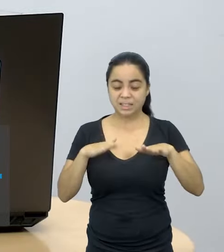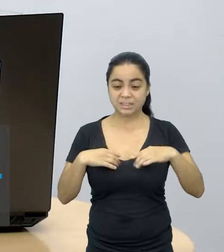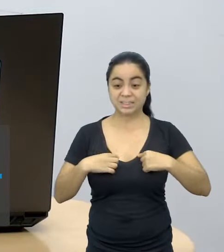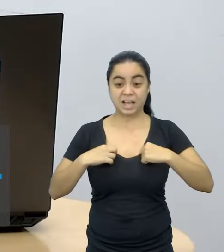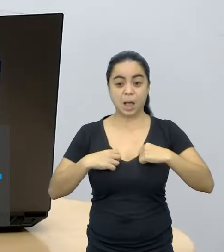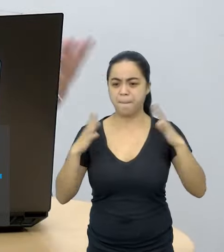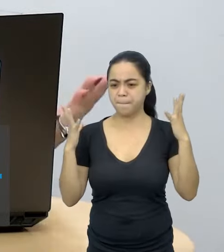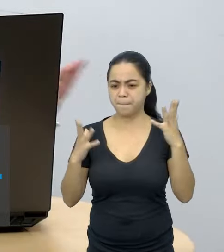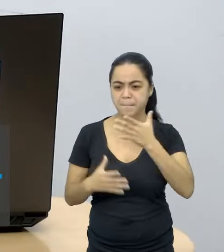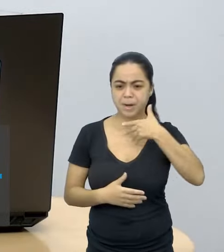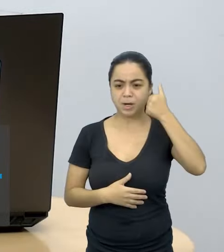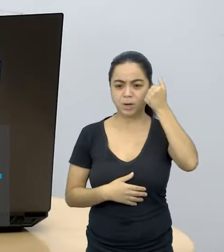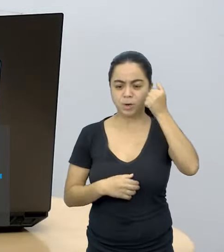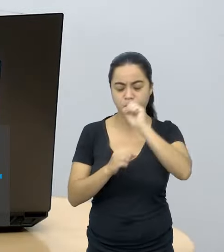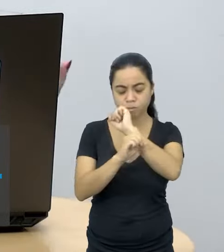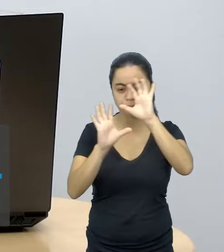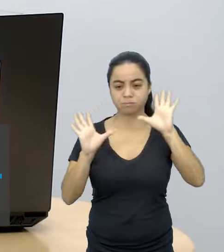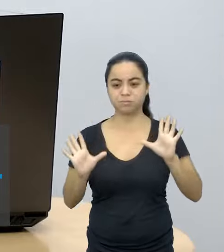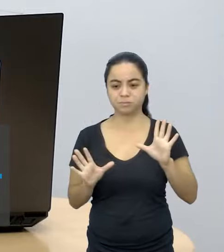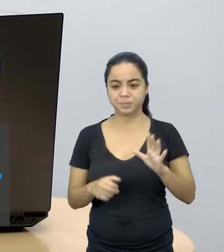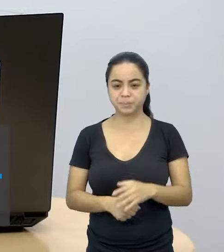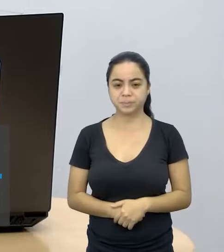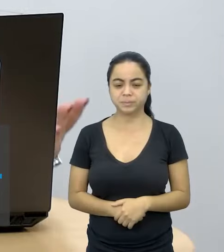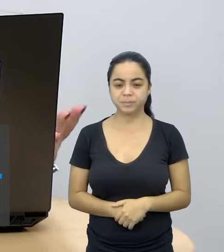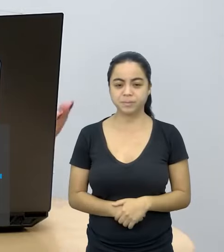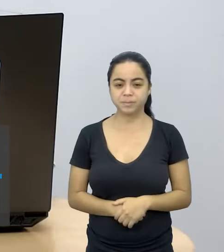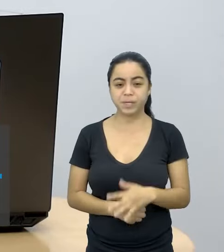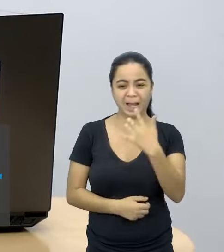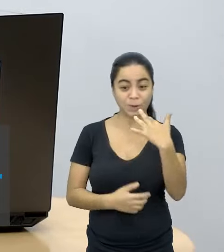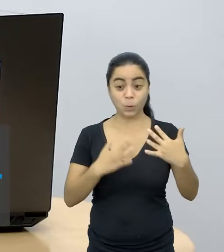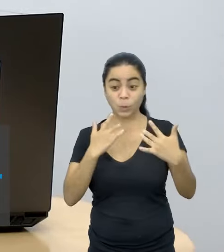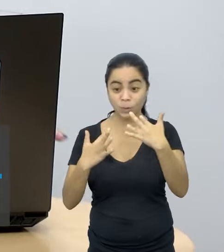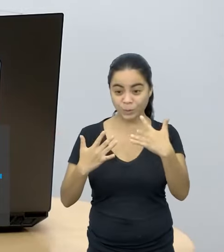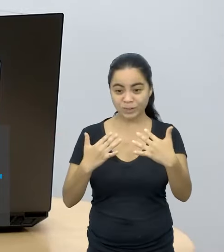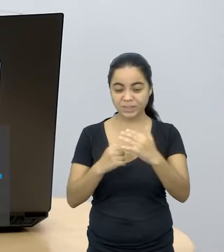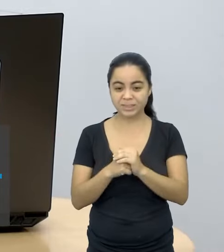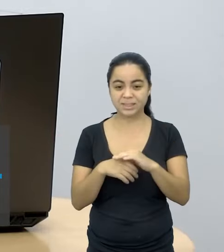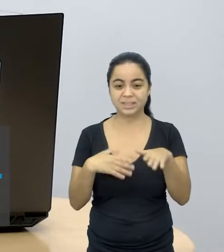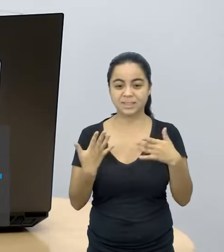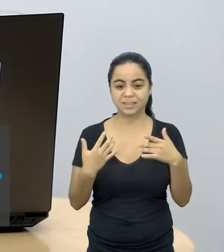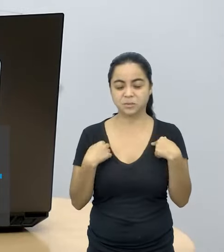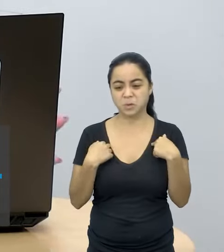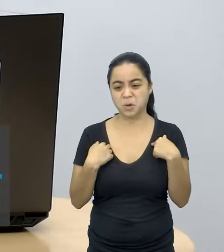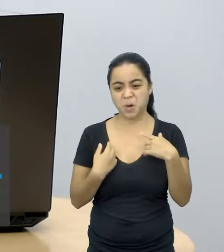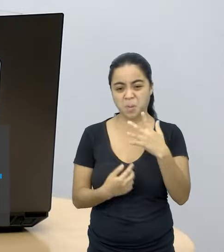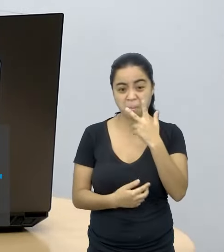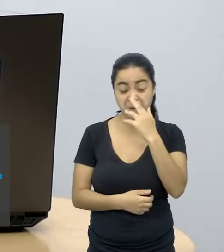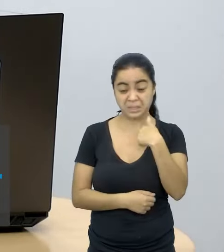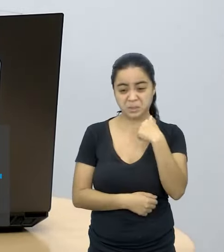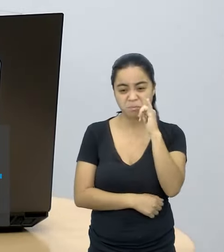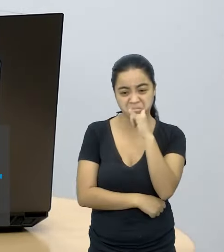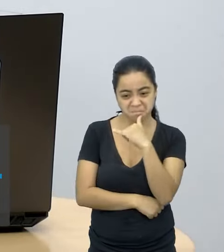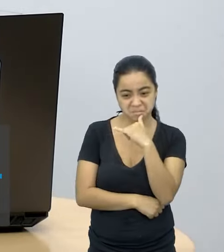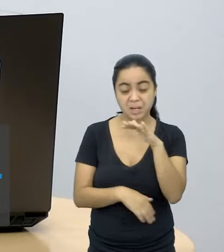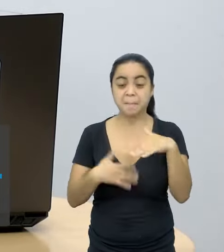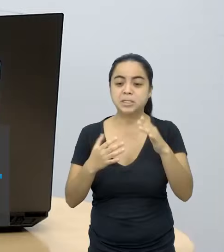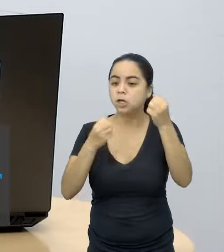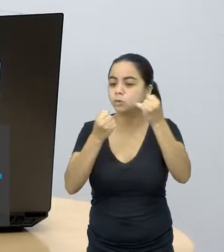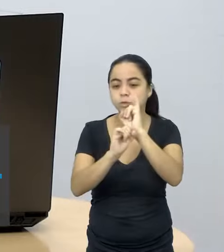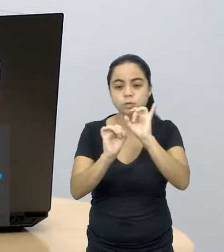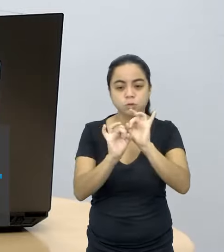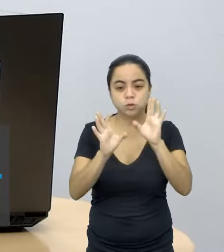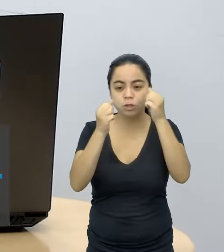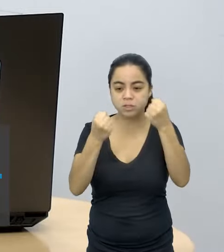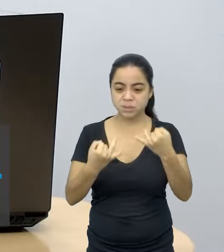melhor também. Tô com roupa clara, colorida, né? Sim. Então eu tô fugindo um pouquinho do coisa, mas assim, só pra explicar pra vocês, deixarem